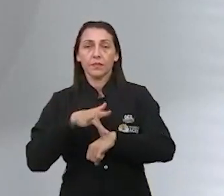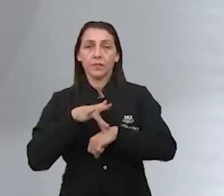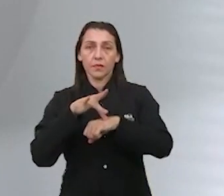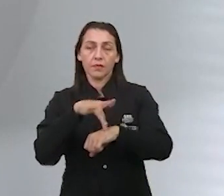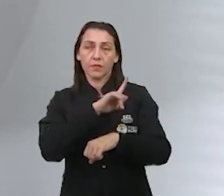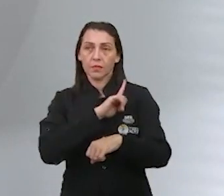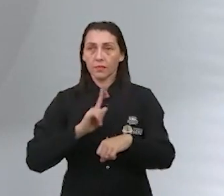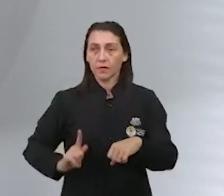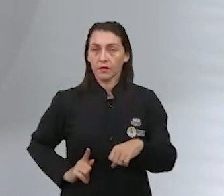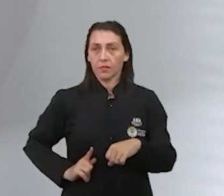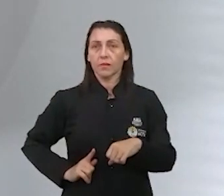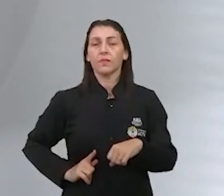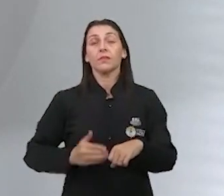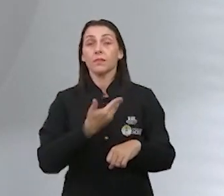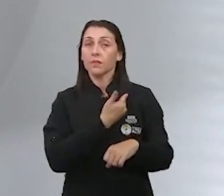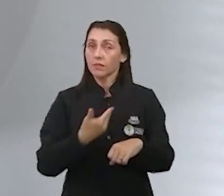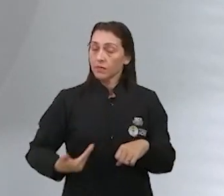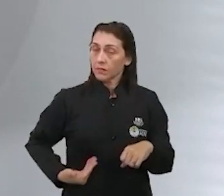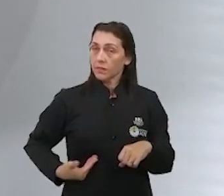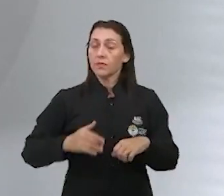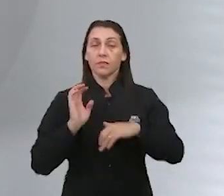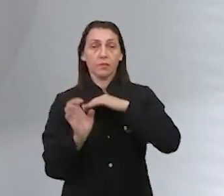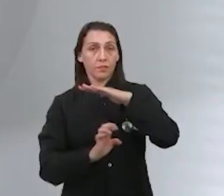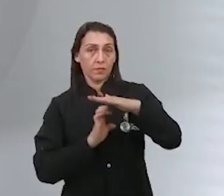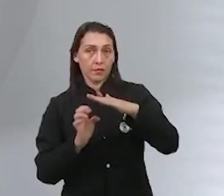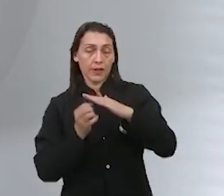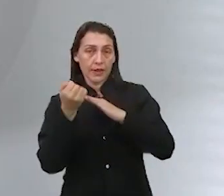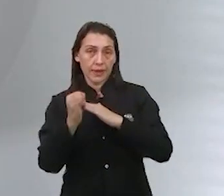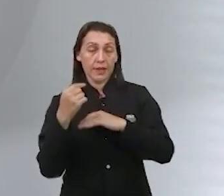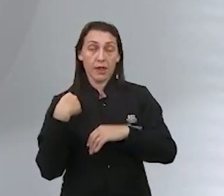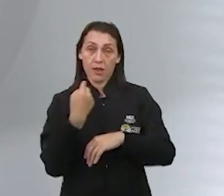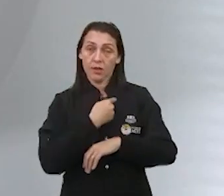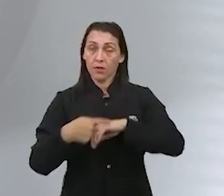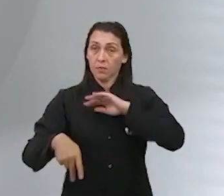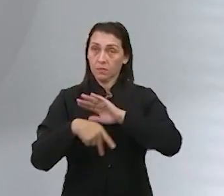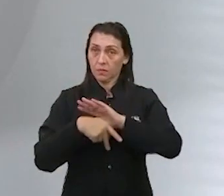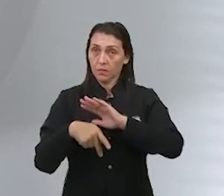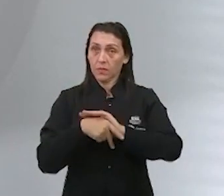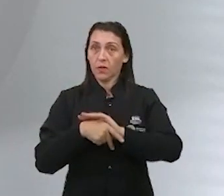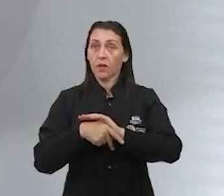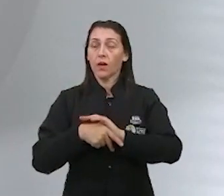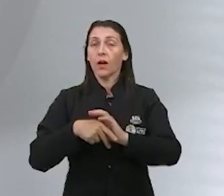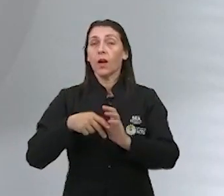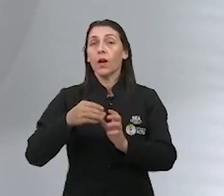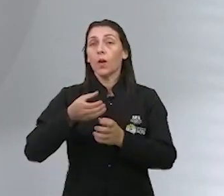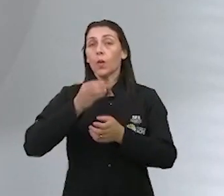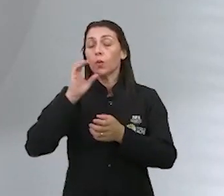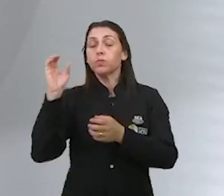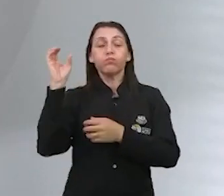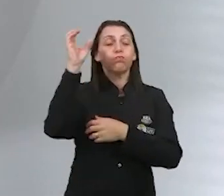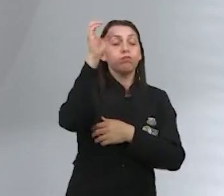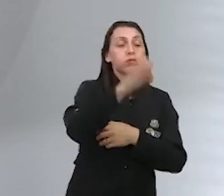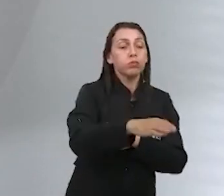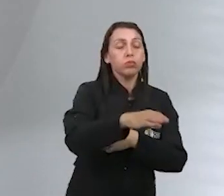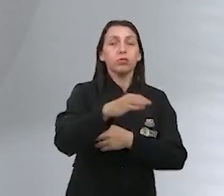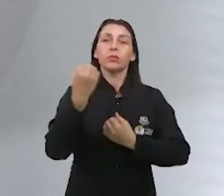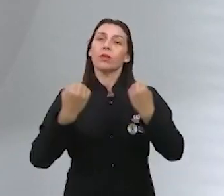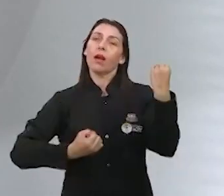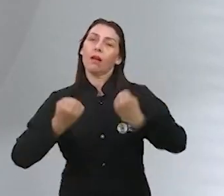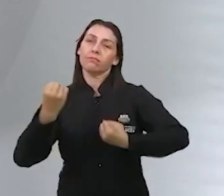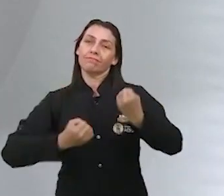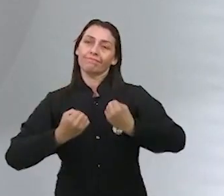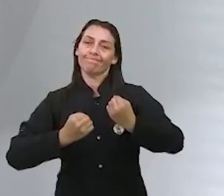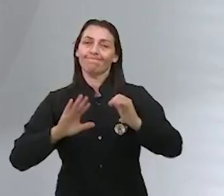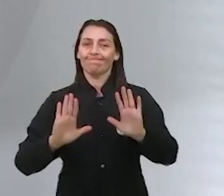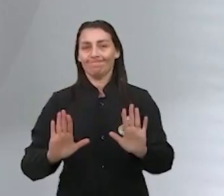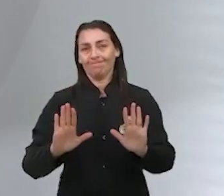no governo, no poder público, nem nas empresas, sendo que nós pegamos a latinha de refrigerante e a gente joga pela janela do carro.